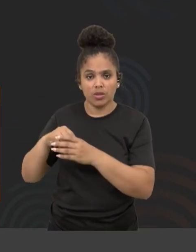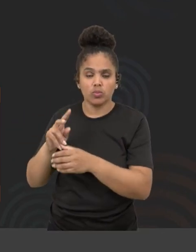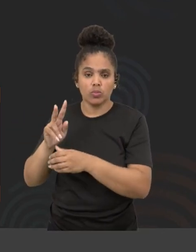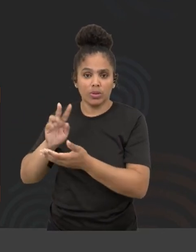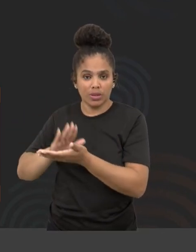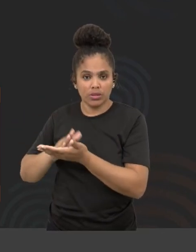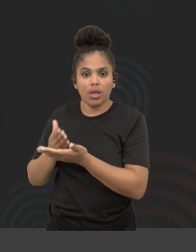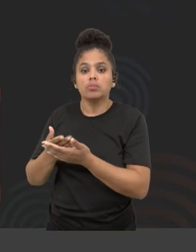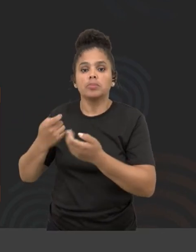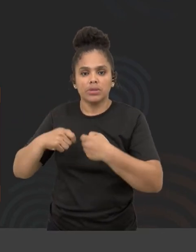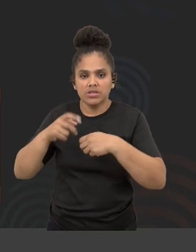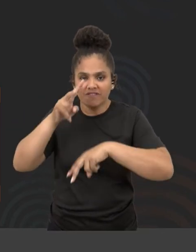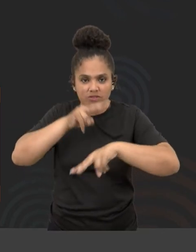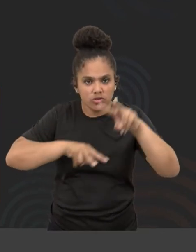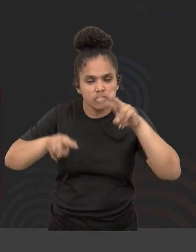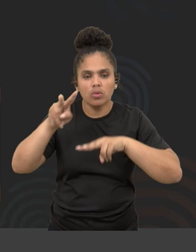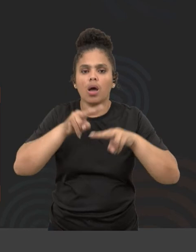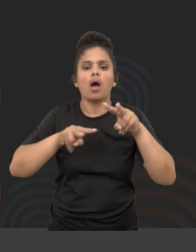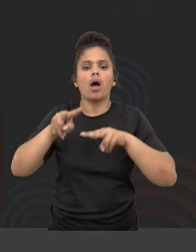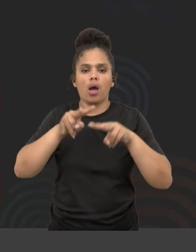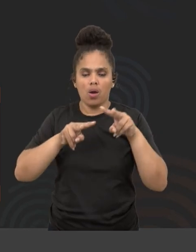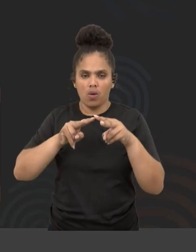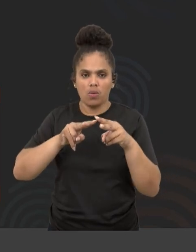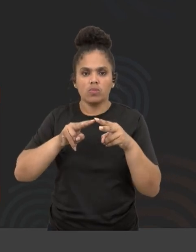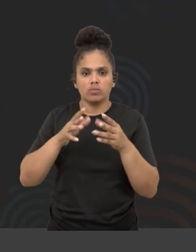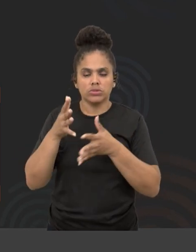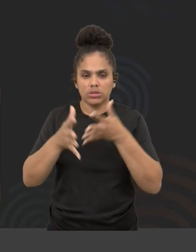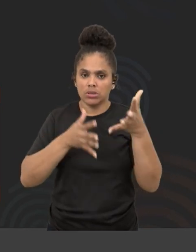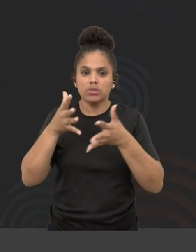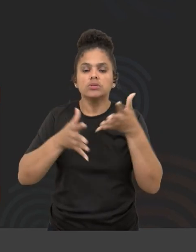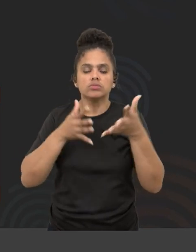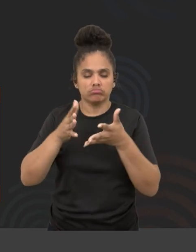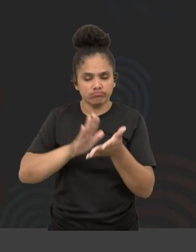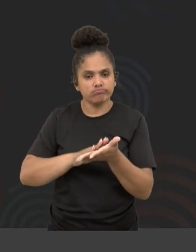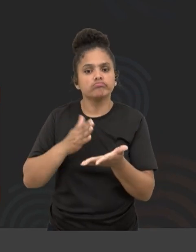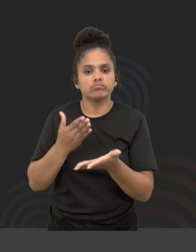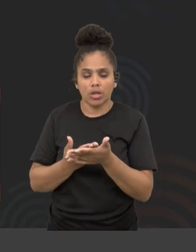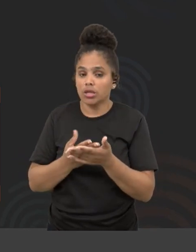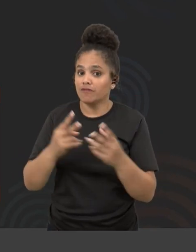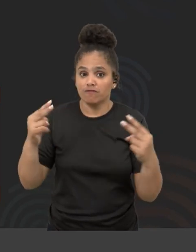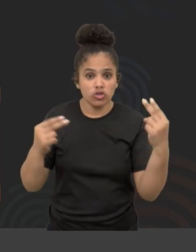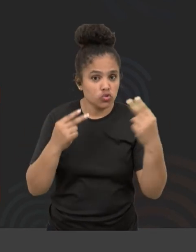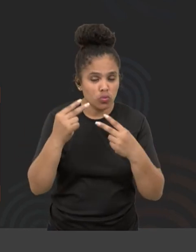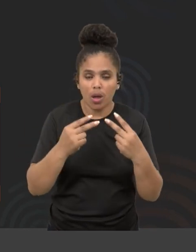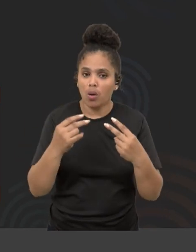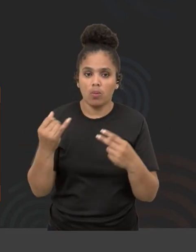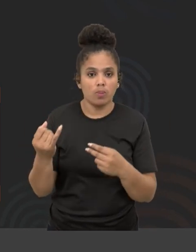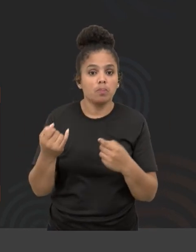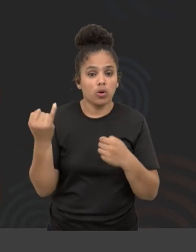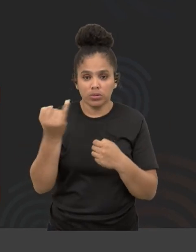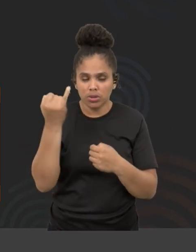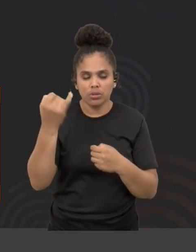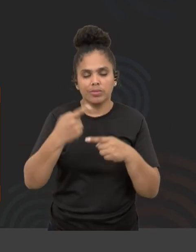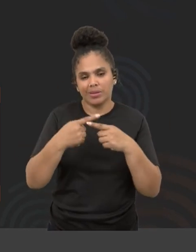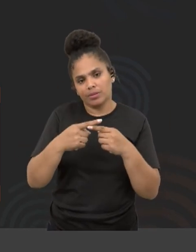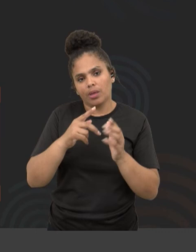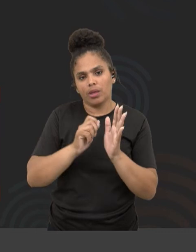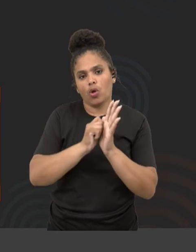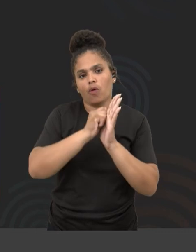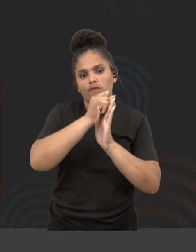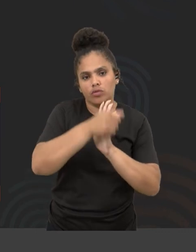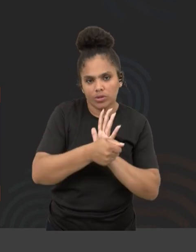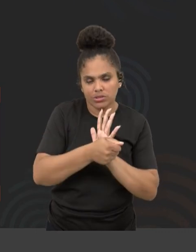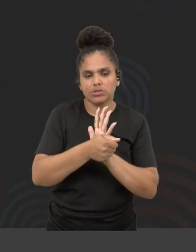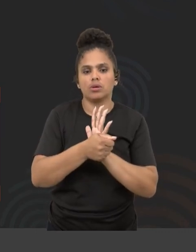a sinalização do intérprete, porque existem configurações de mão, né, os